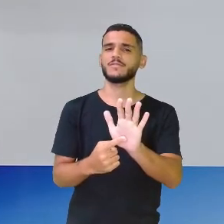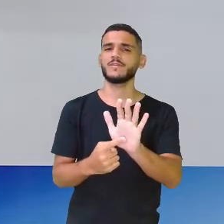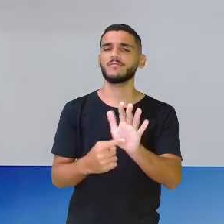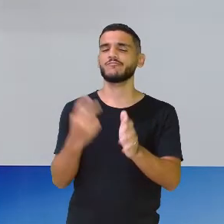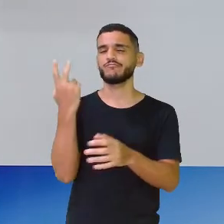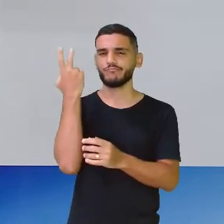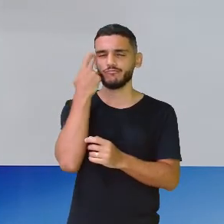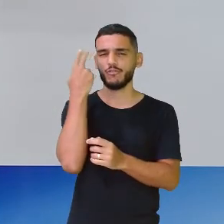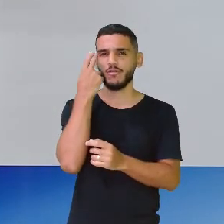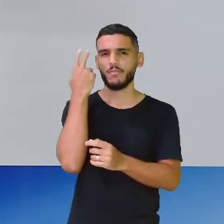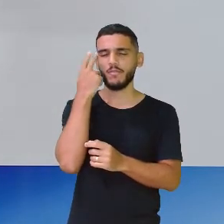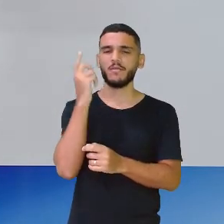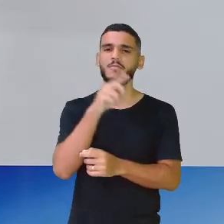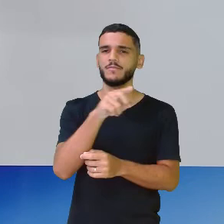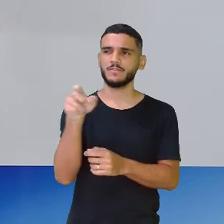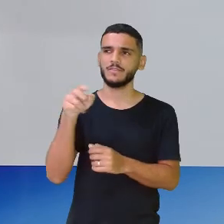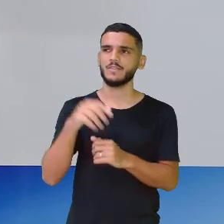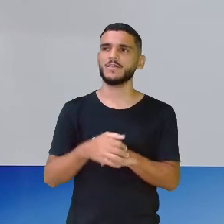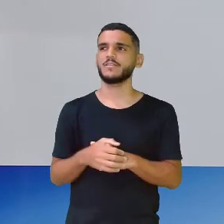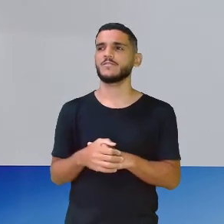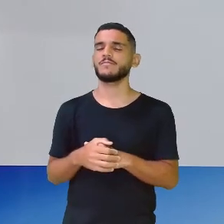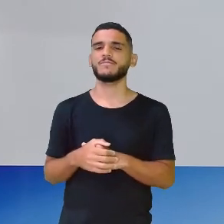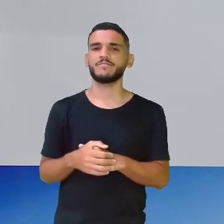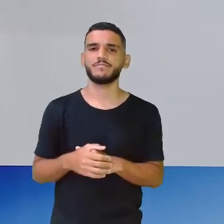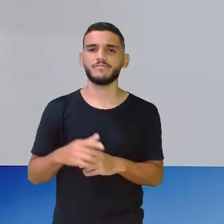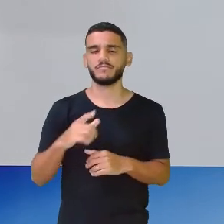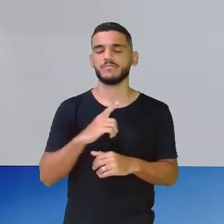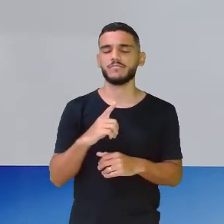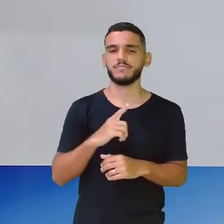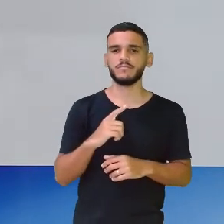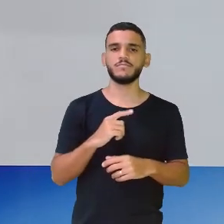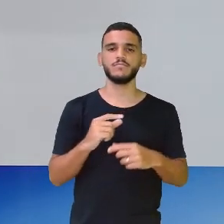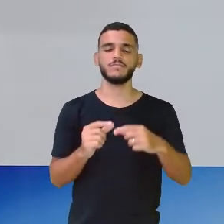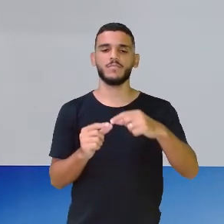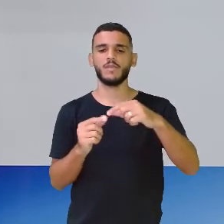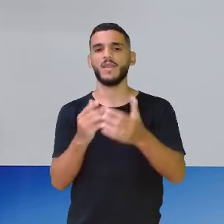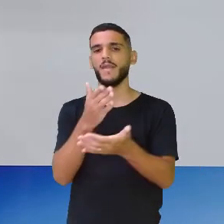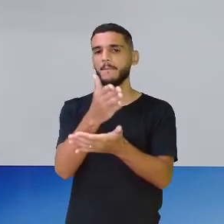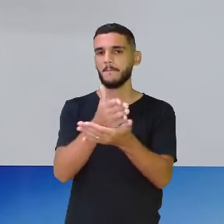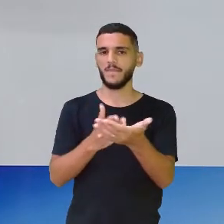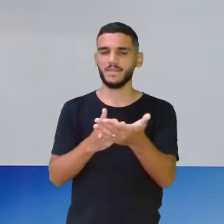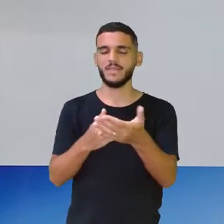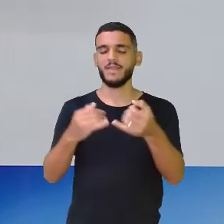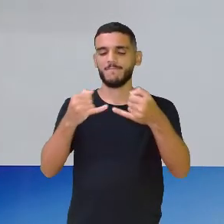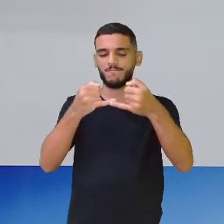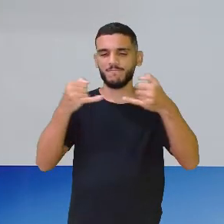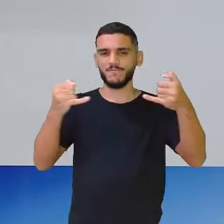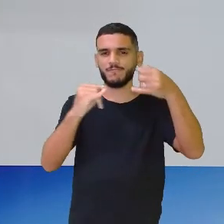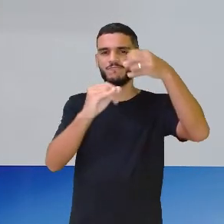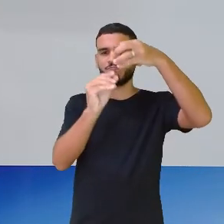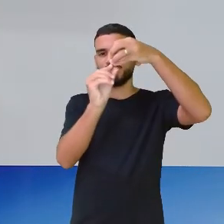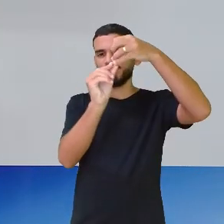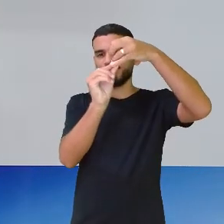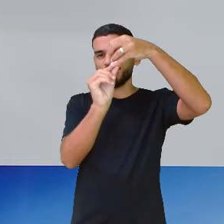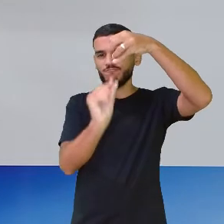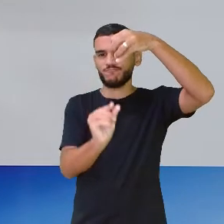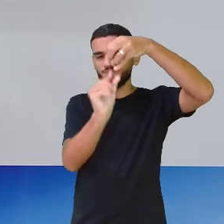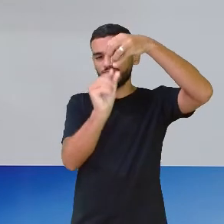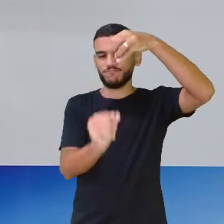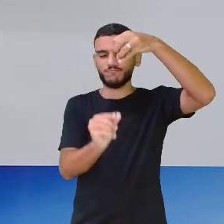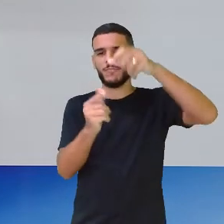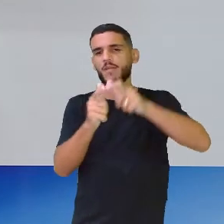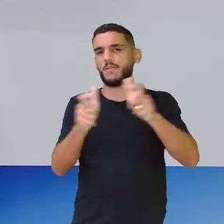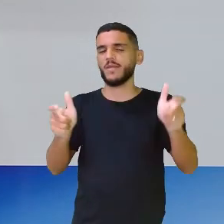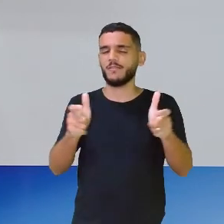numérica mesmo, onde essa parte maiorzinha, quando chega na metade do centímetro, 0,5,